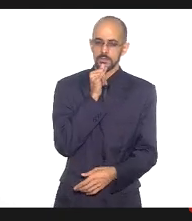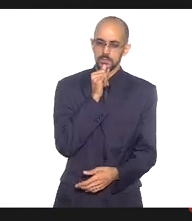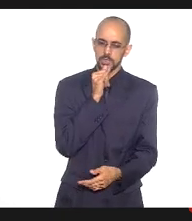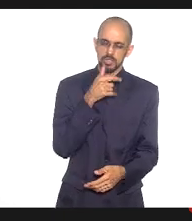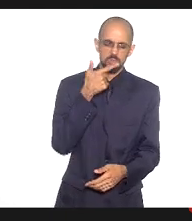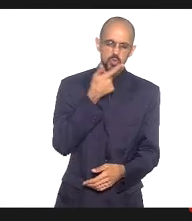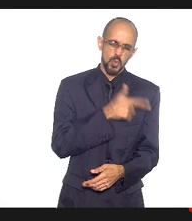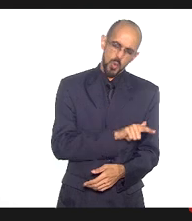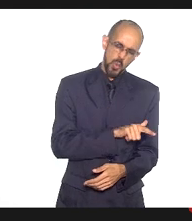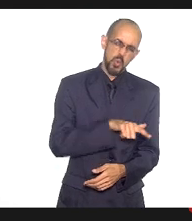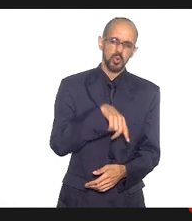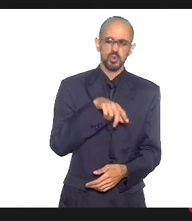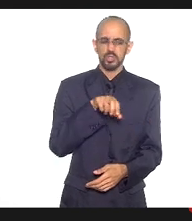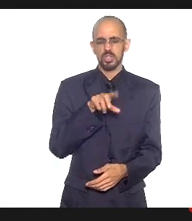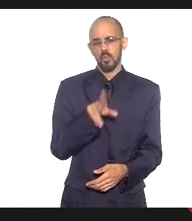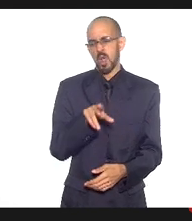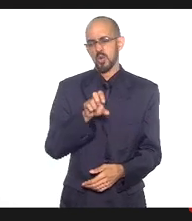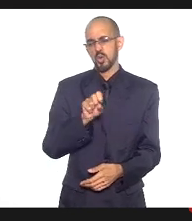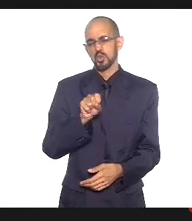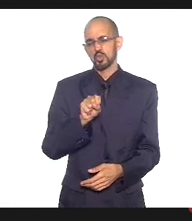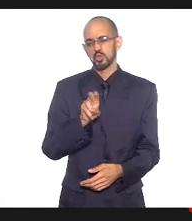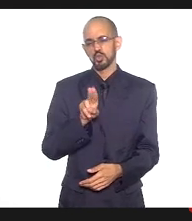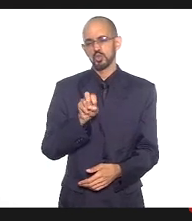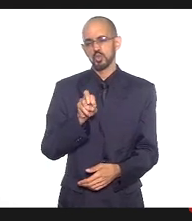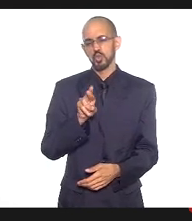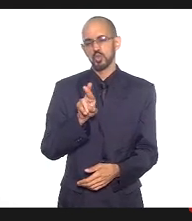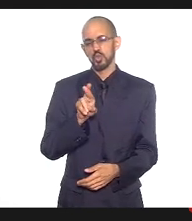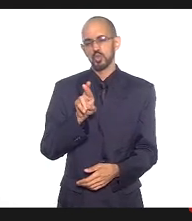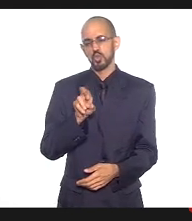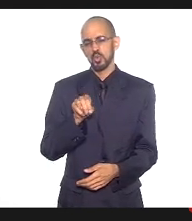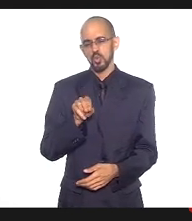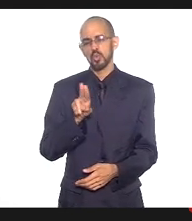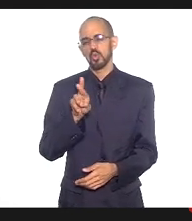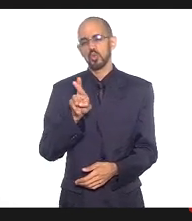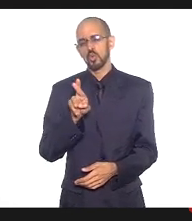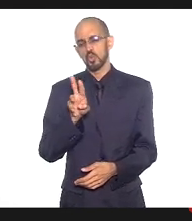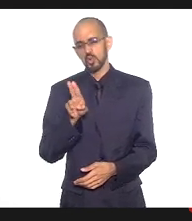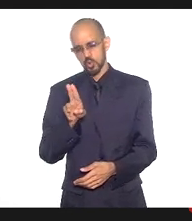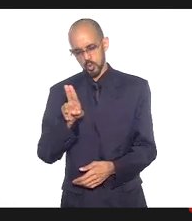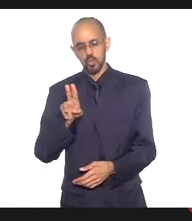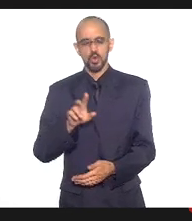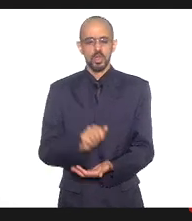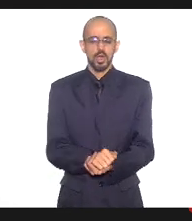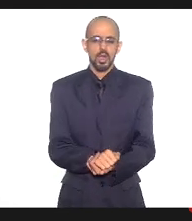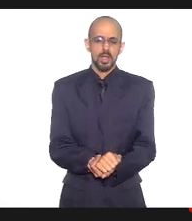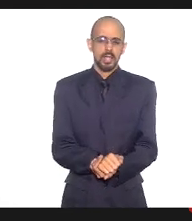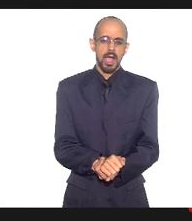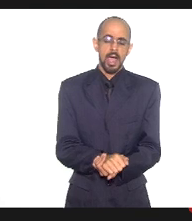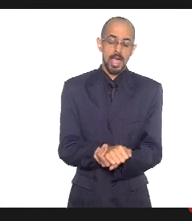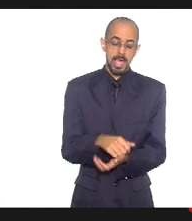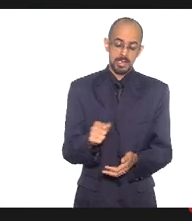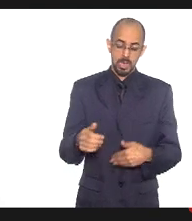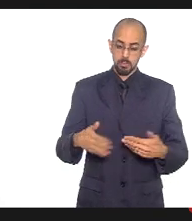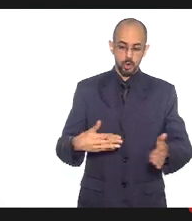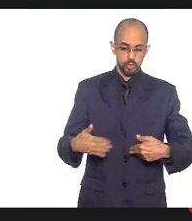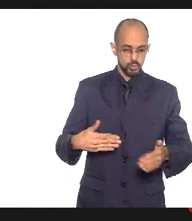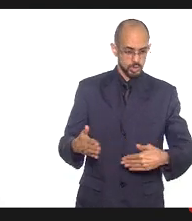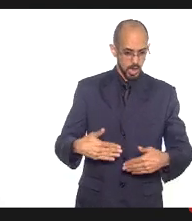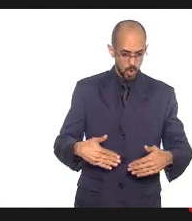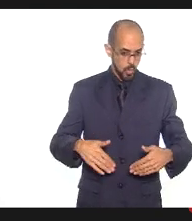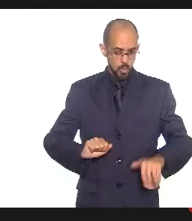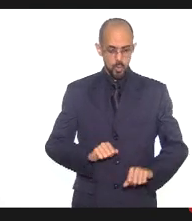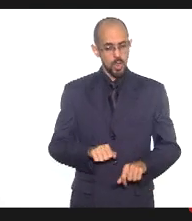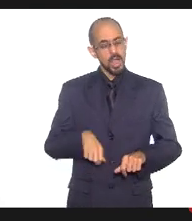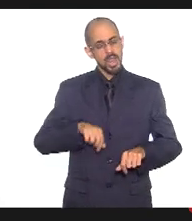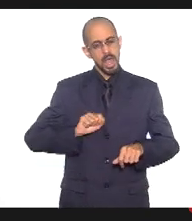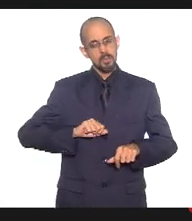Berbigão, Sururu, do BMS-11A. Essa etapa de produção varia também, mas